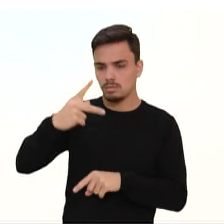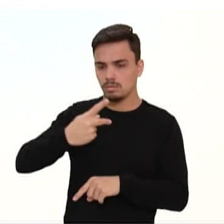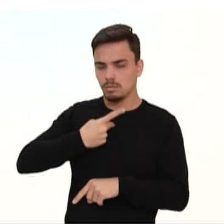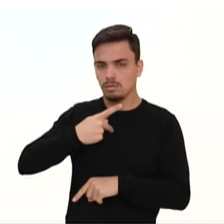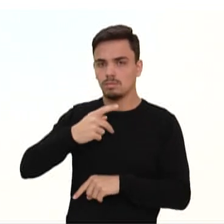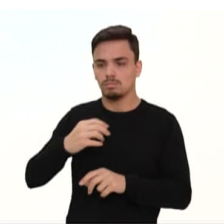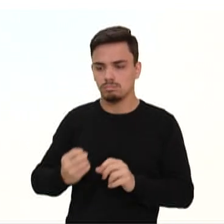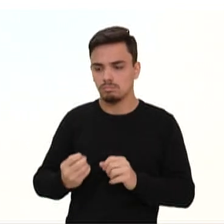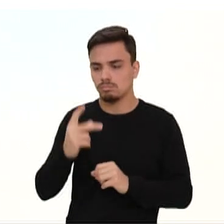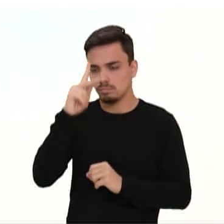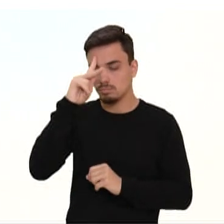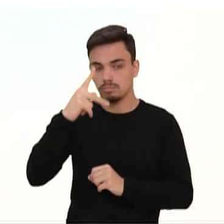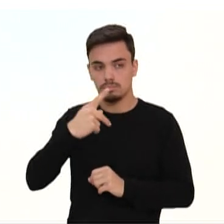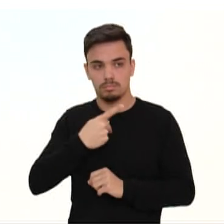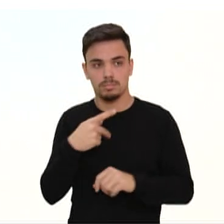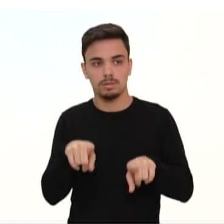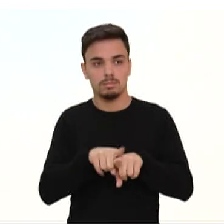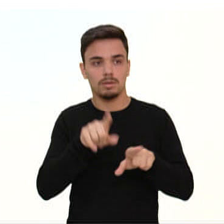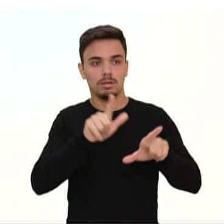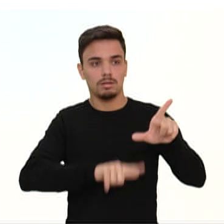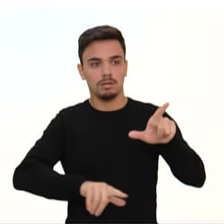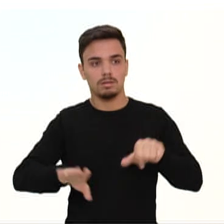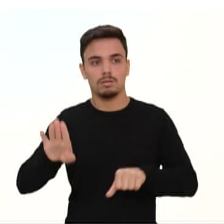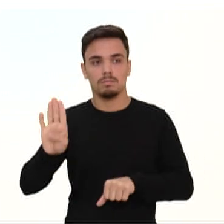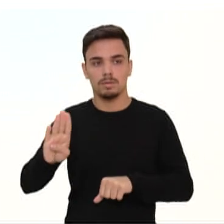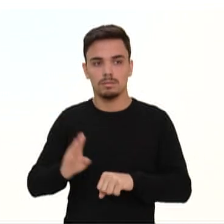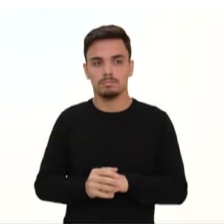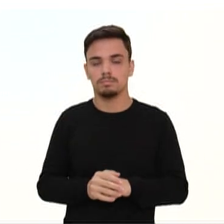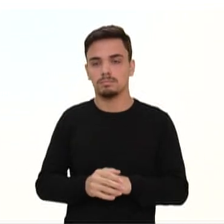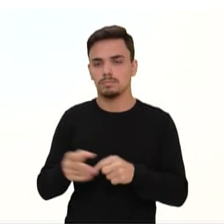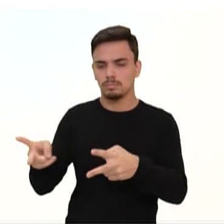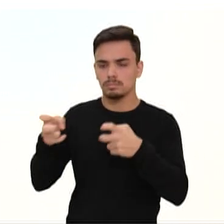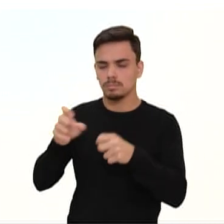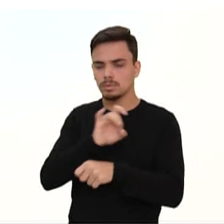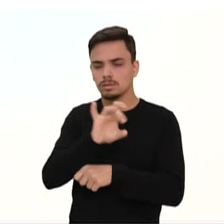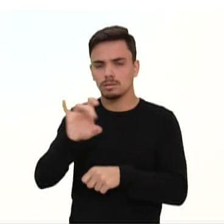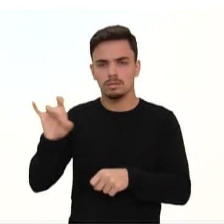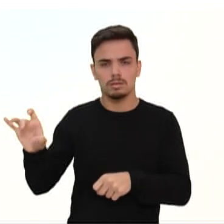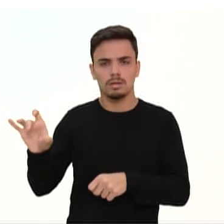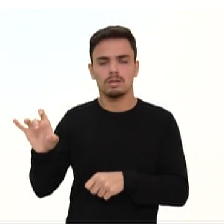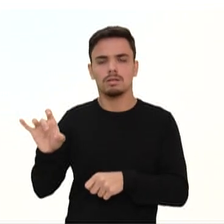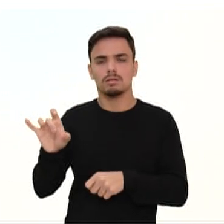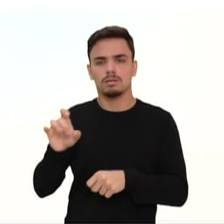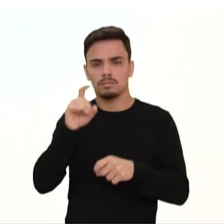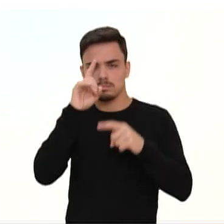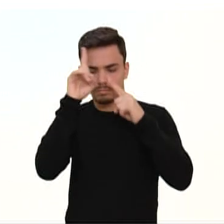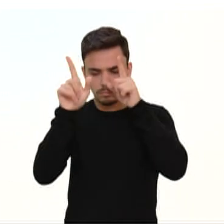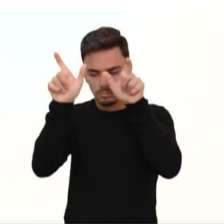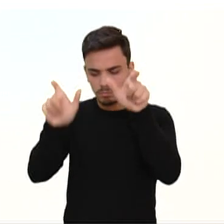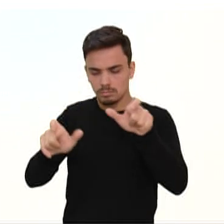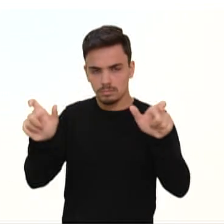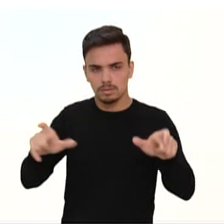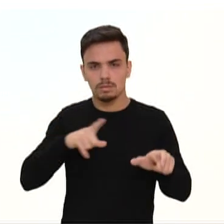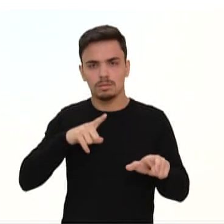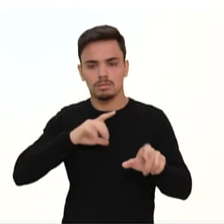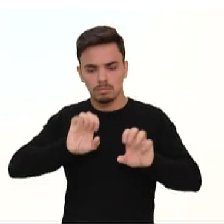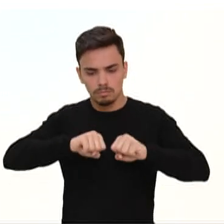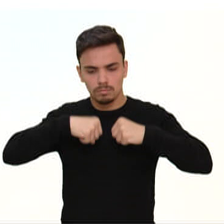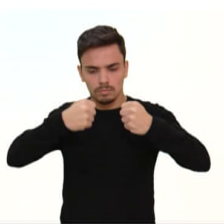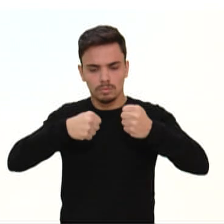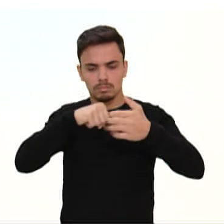ou alternativa B, a noção de que cada indivíduo é um complexo de forças que são frequentemente contidas por